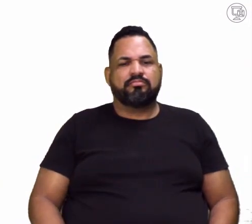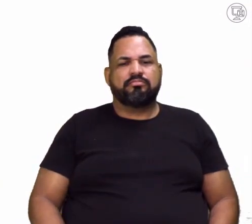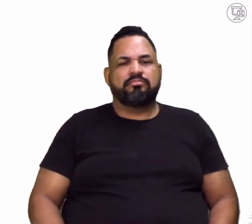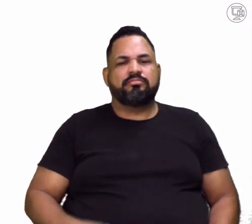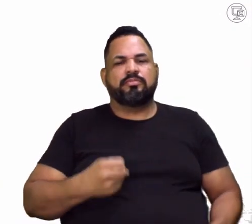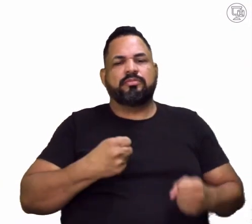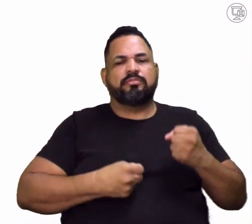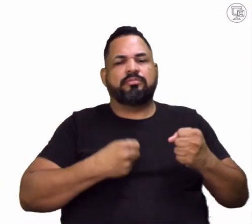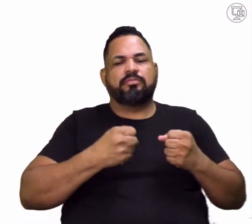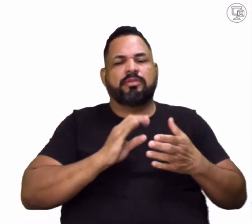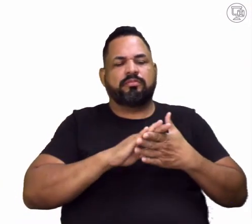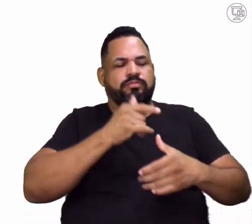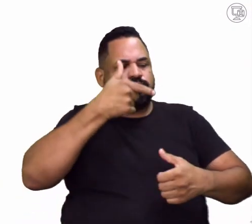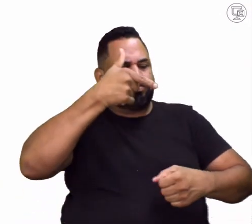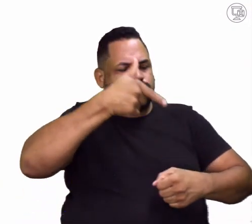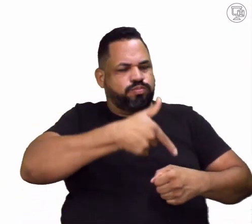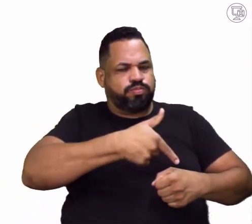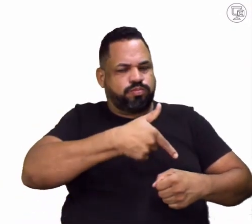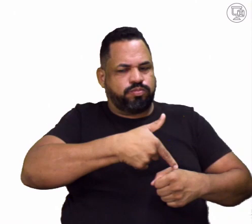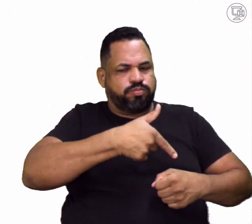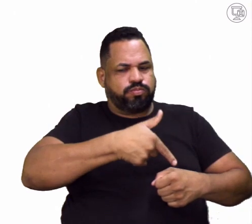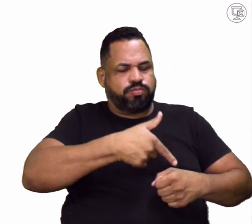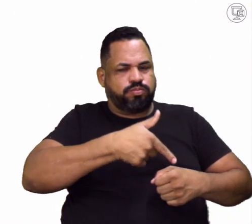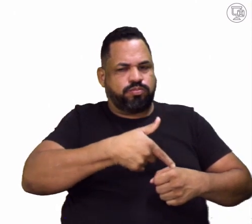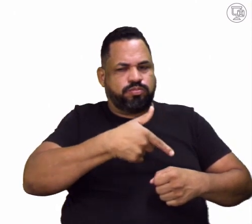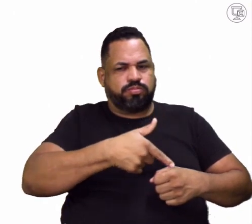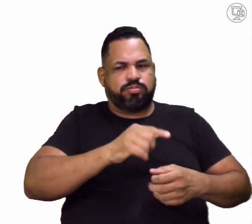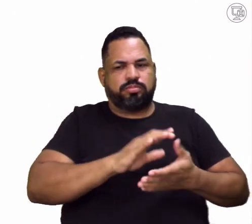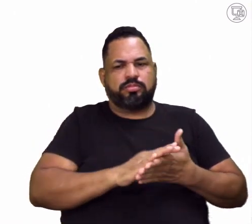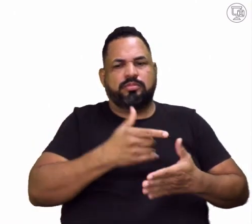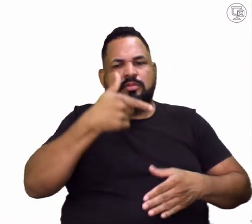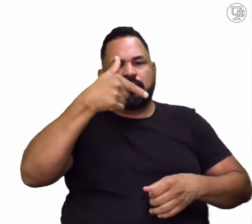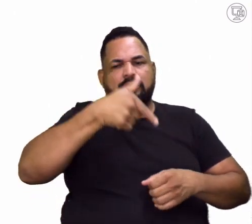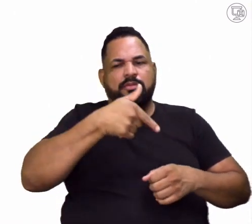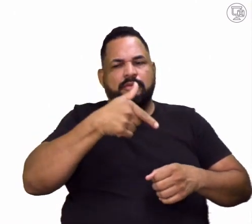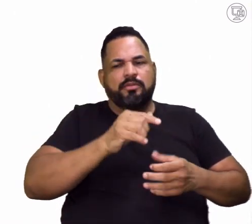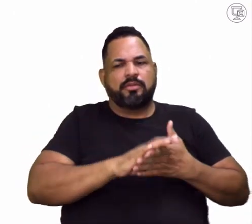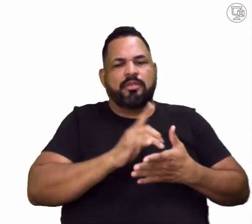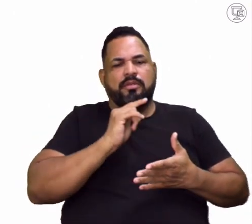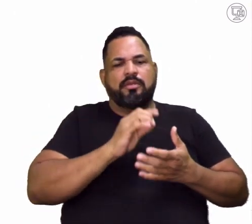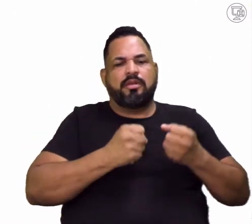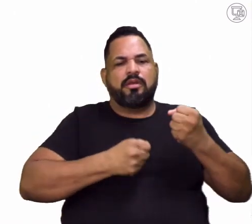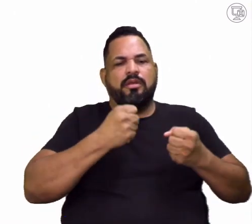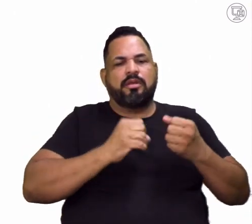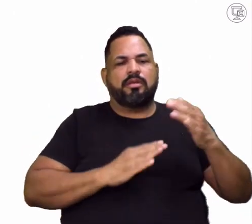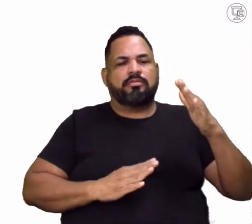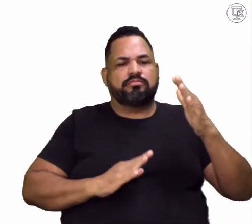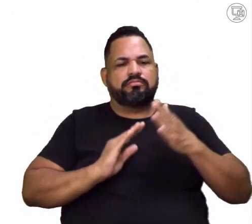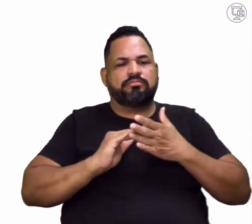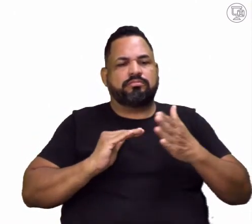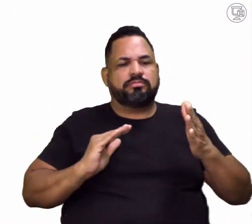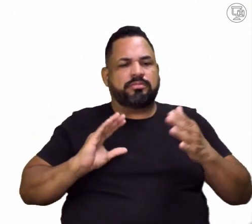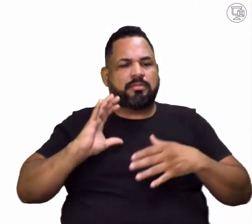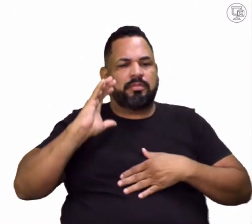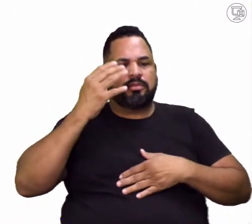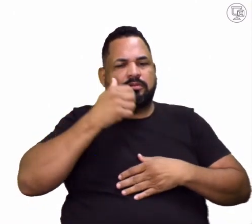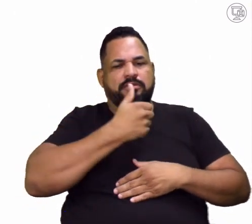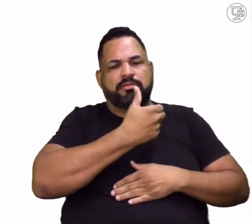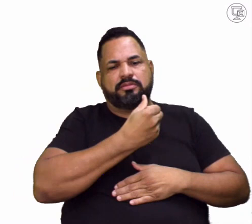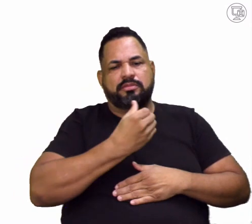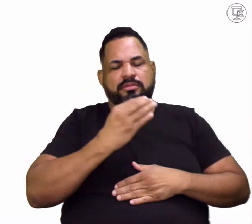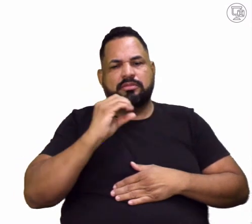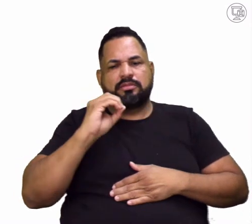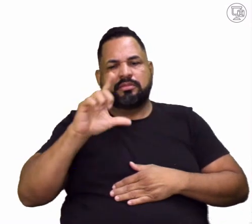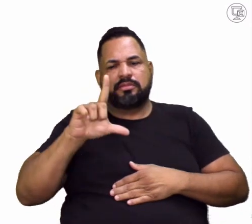o motorista abastece o tanque seu carro vamos falar agora dos líquidos né com capacidade de 60 l com gasolina e a temperatura